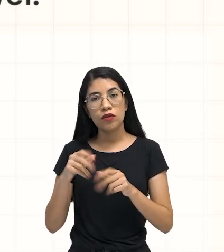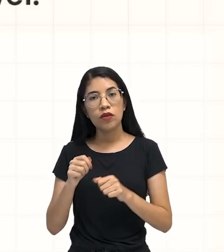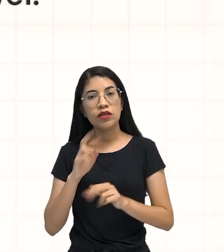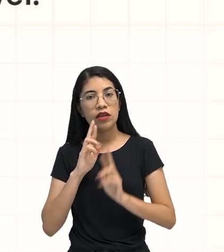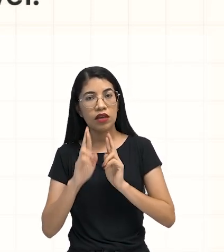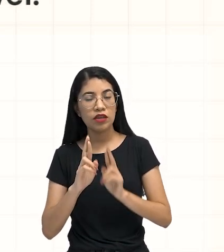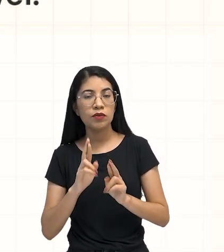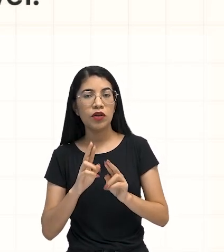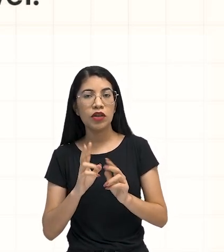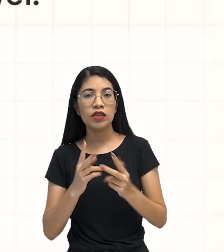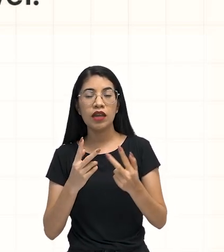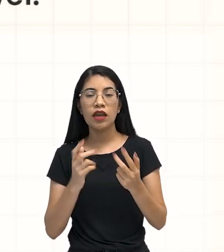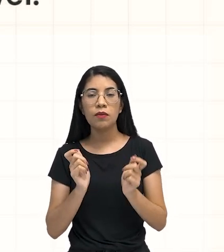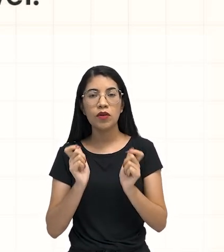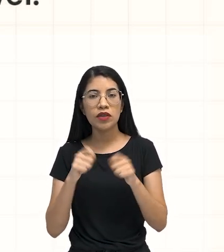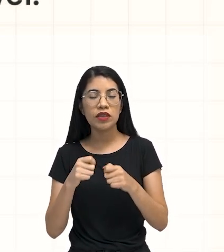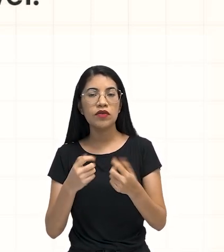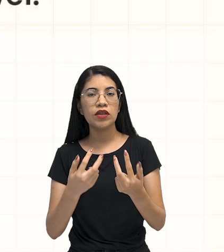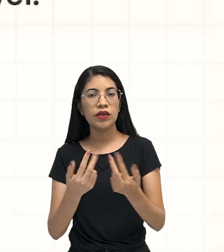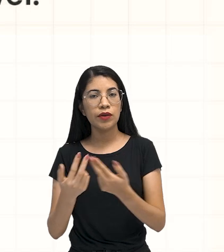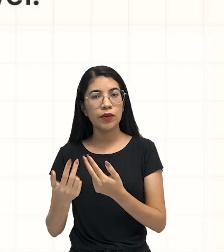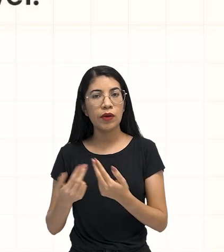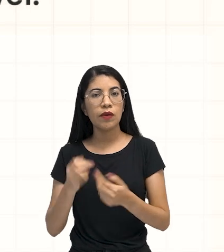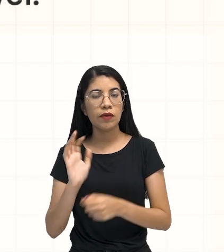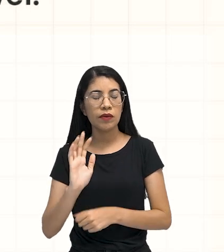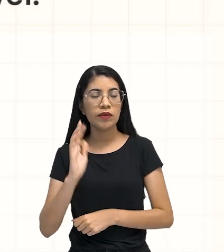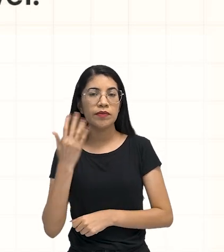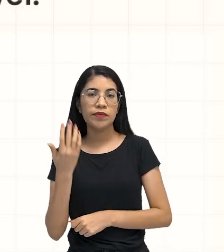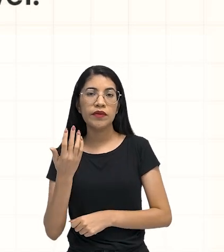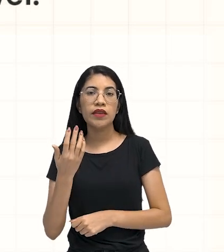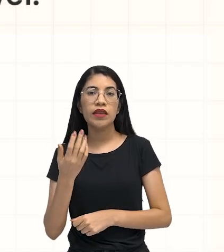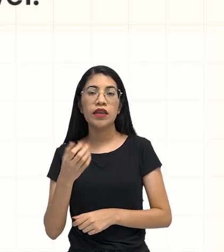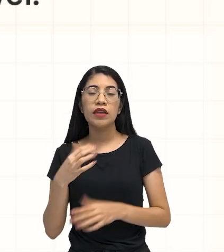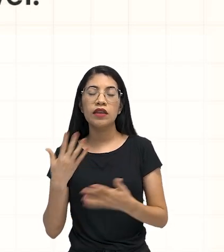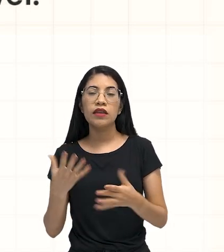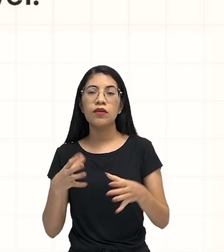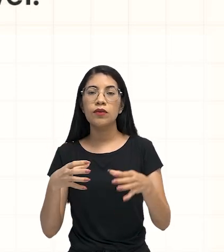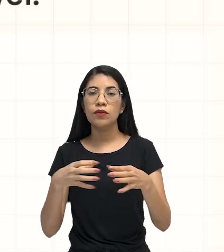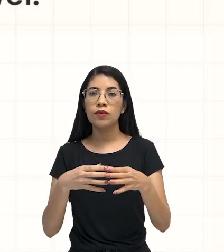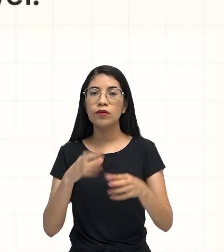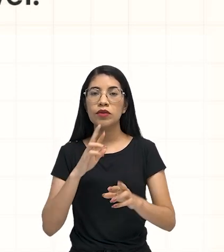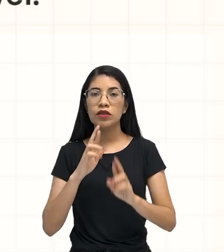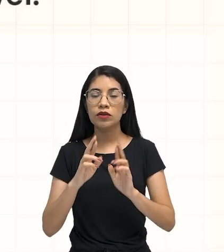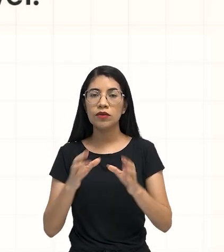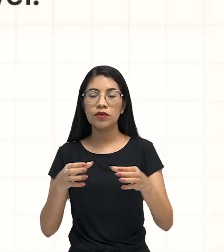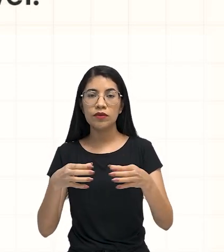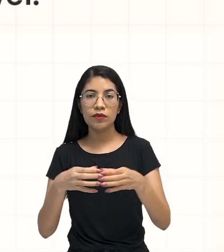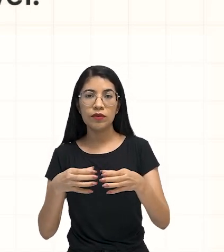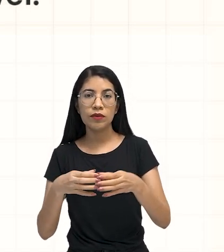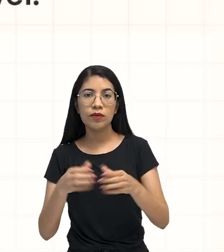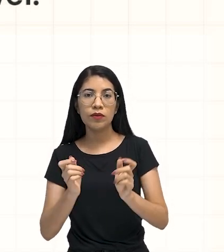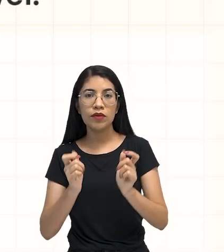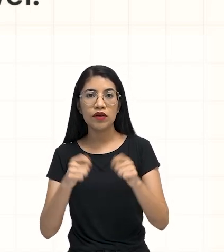resultados têm a mesma chance de ocorrer, o espaço amostral é chamado de